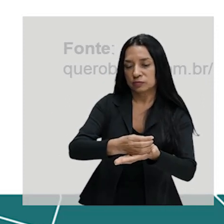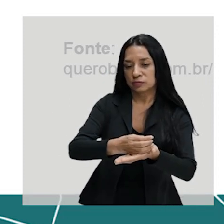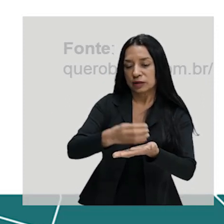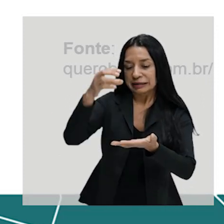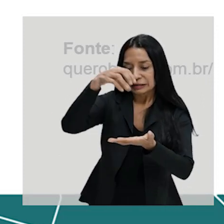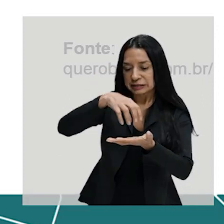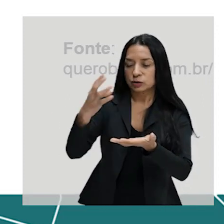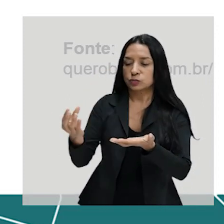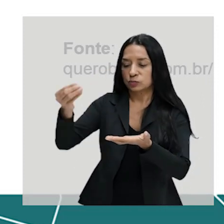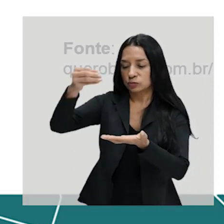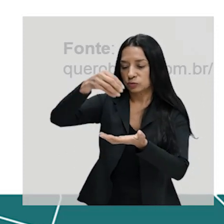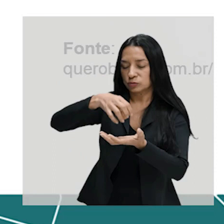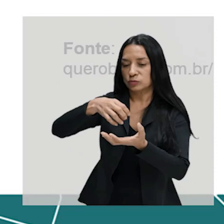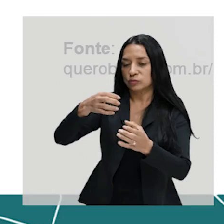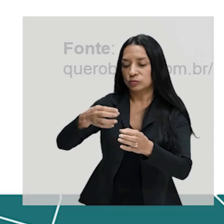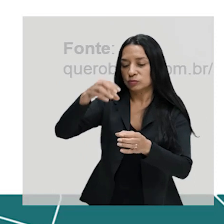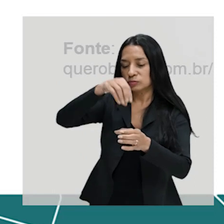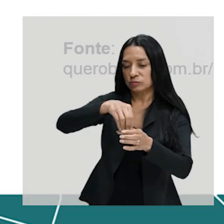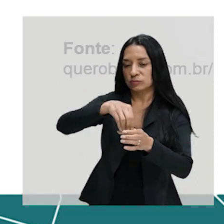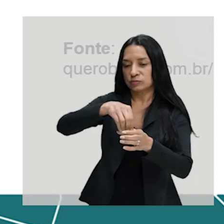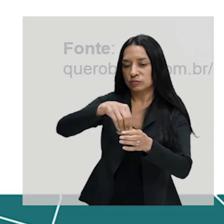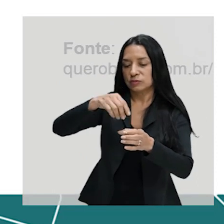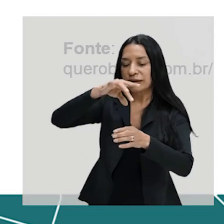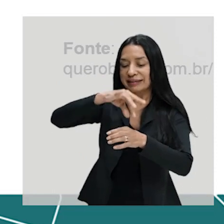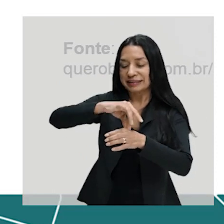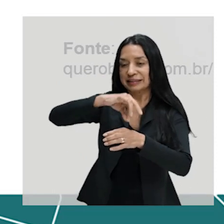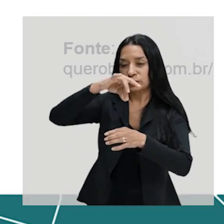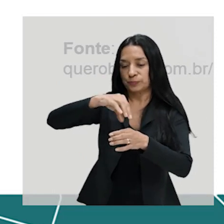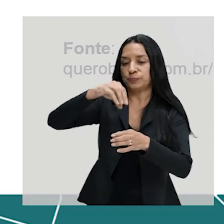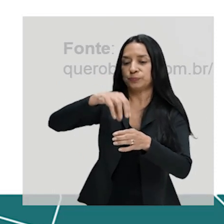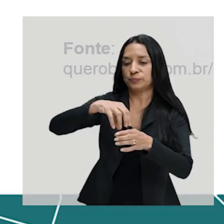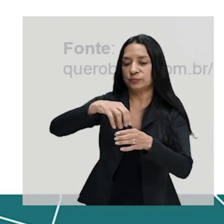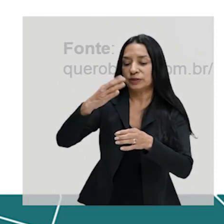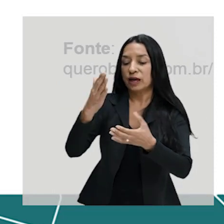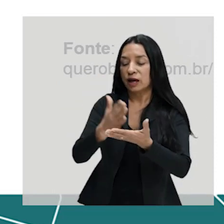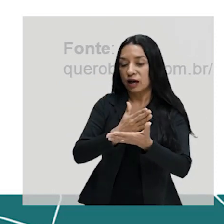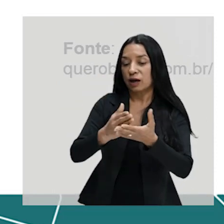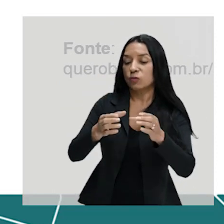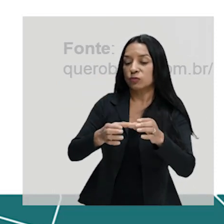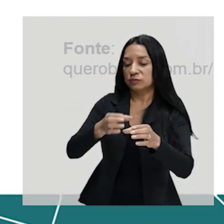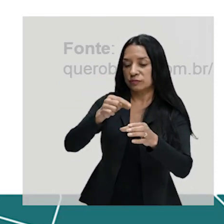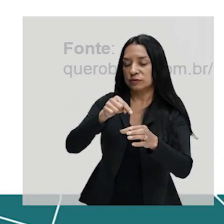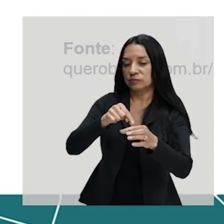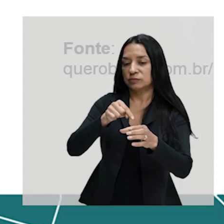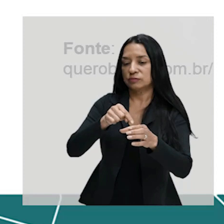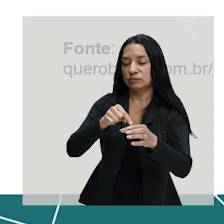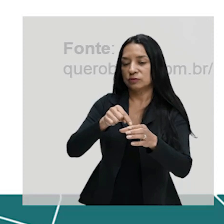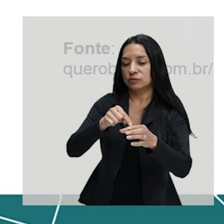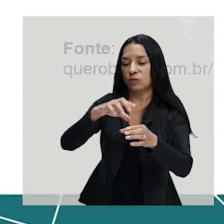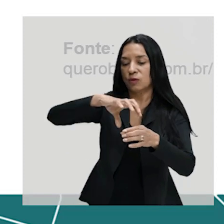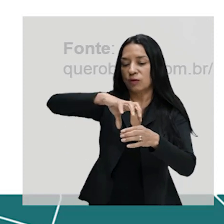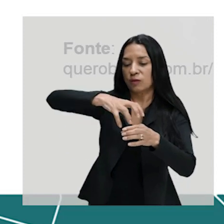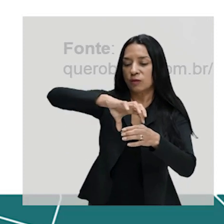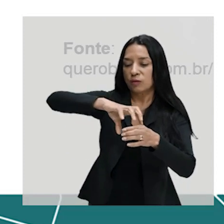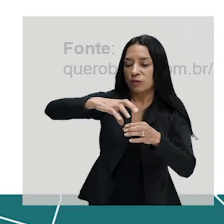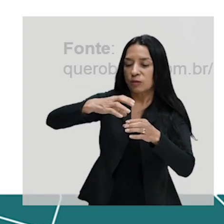dentro desses frascos pedaços de carne tá alguns frascos ele deixou a aberto